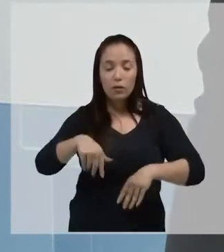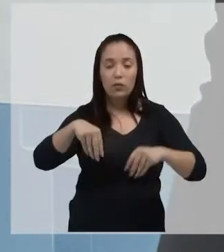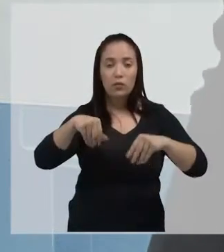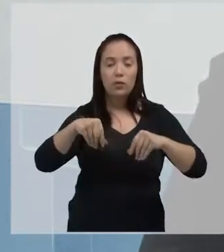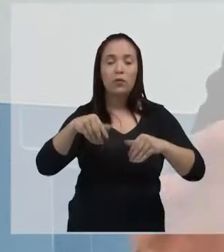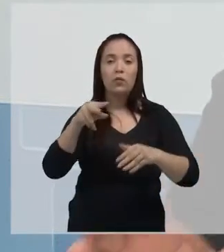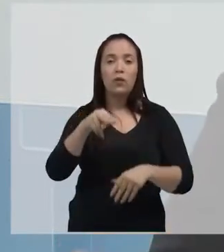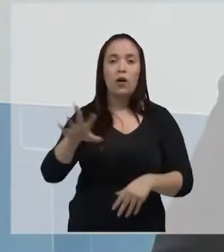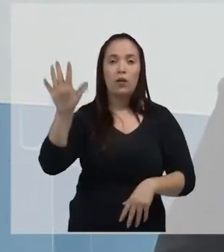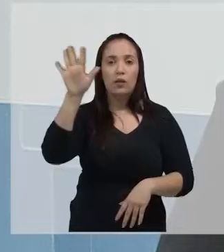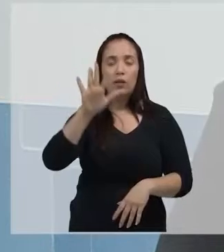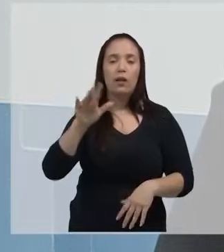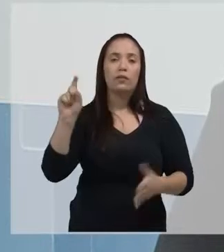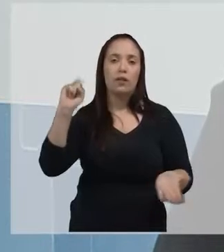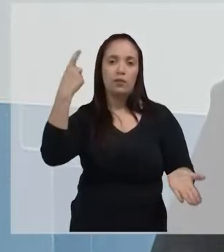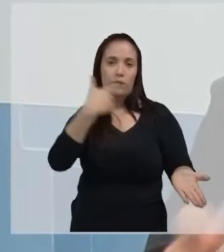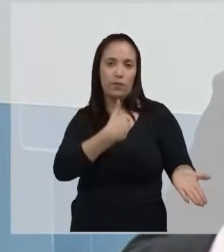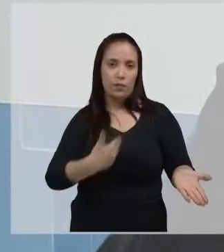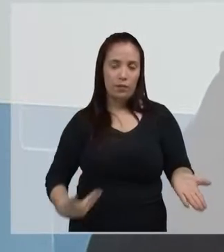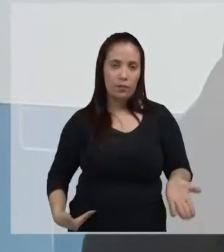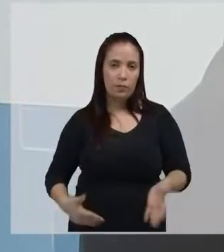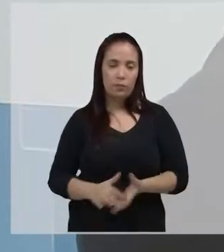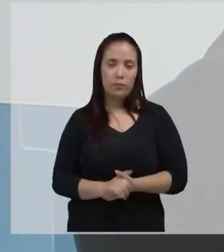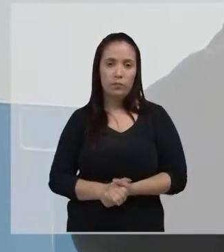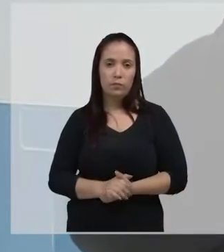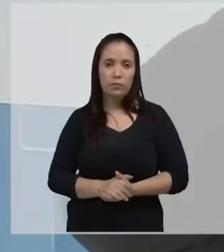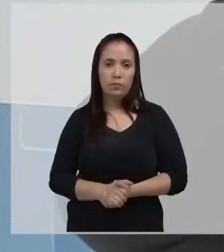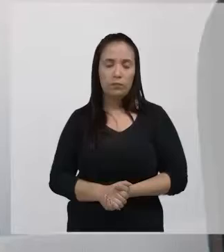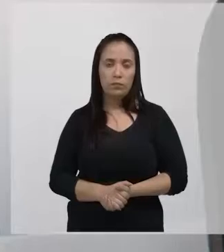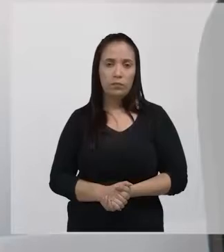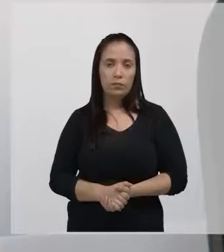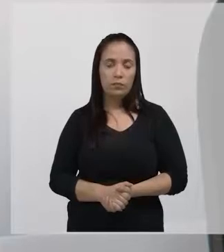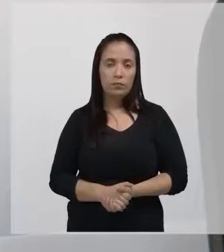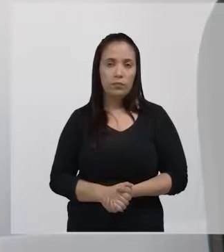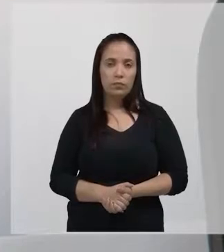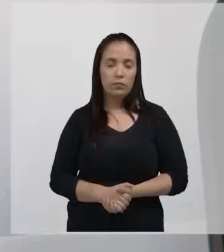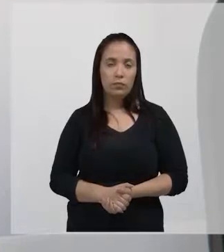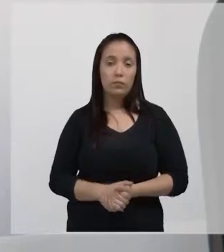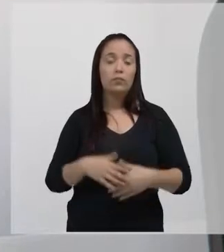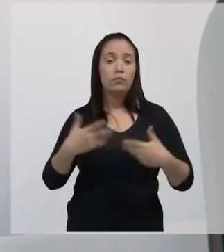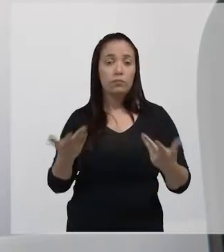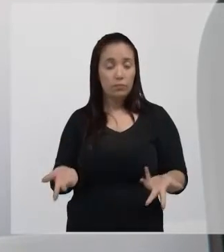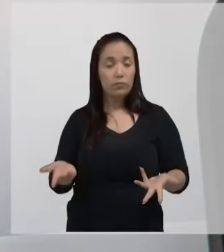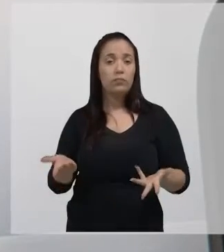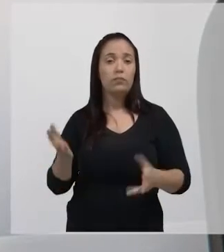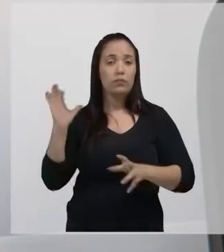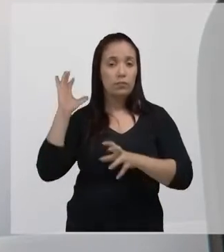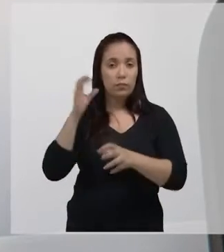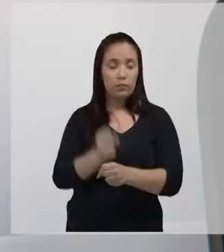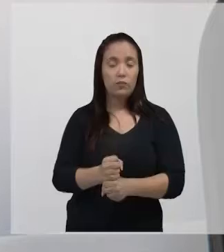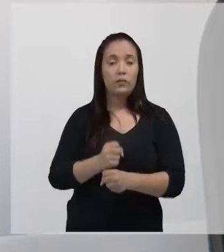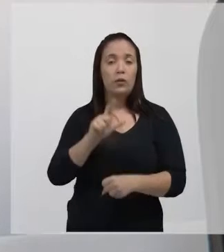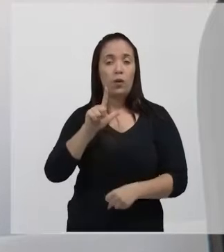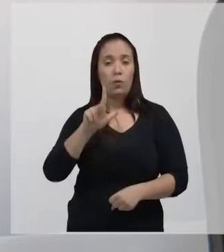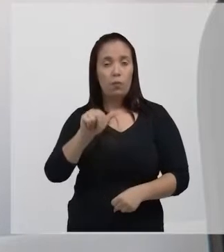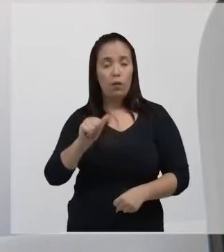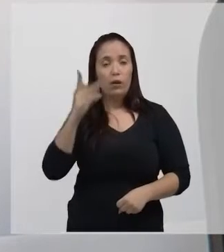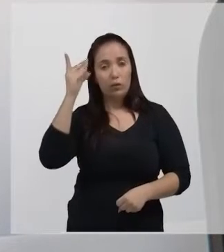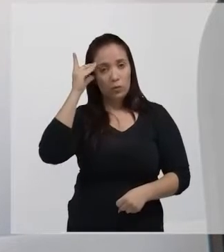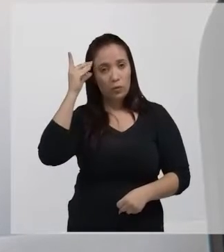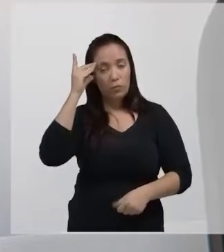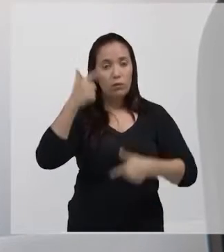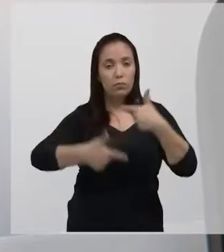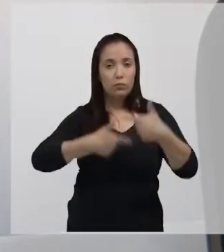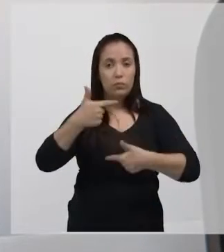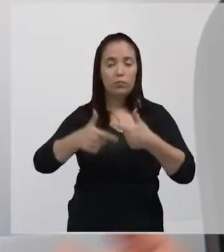estado pobre, como o estado do Ceará. Olha, o legado da era Lula e Dilma Rousseff no